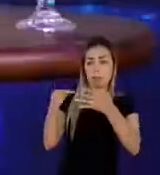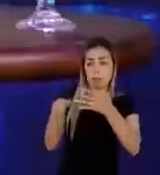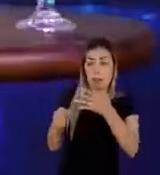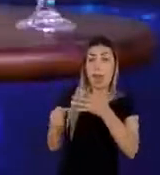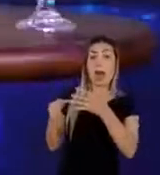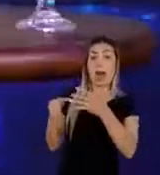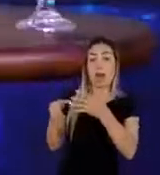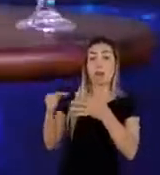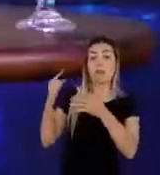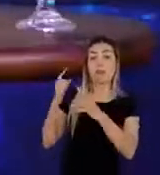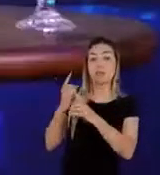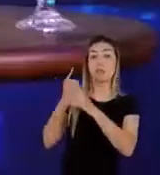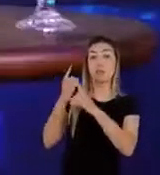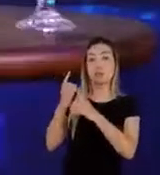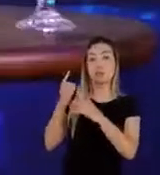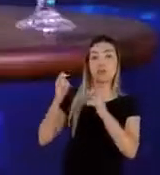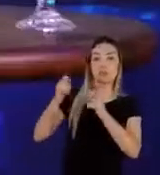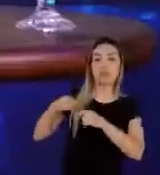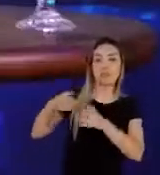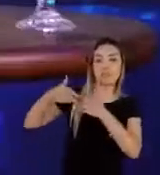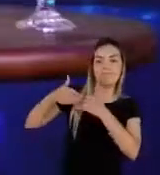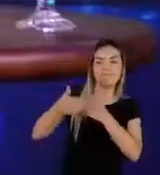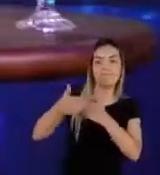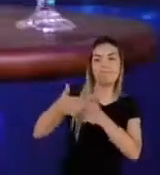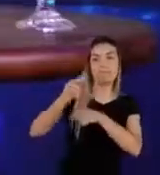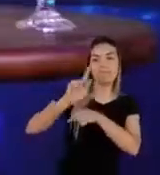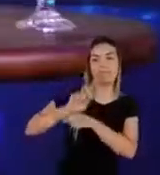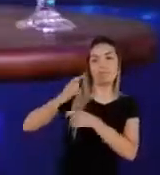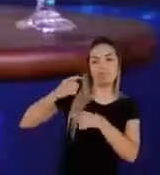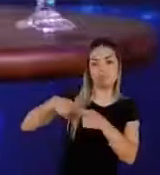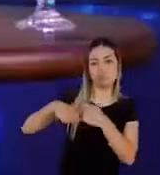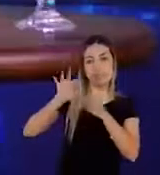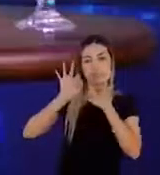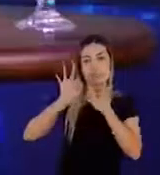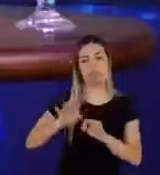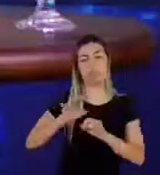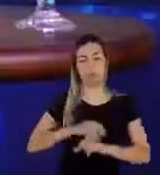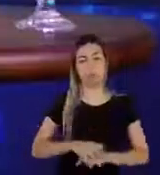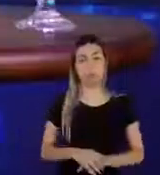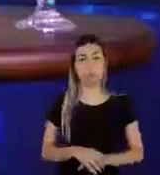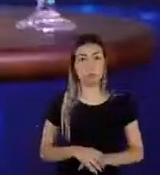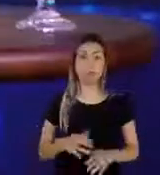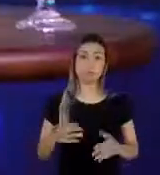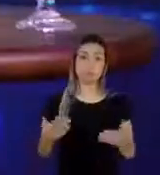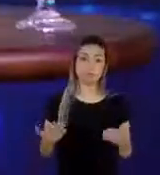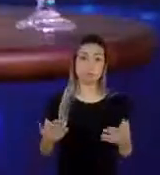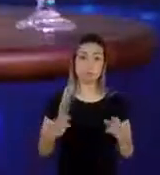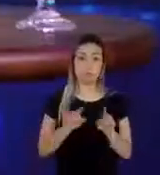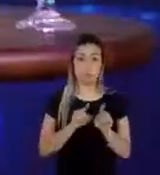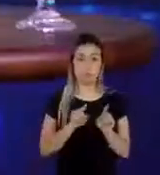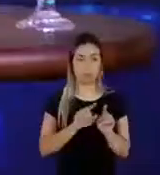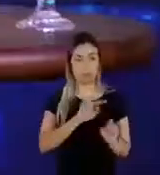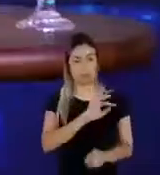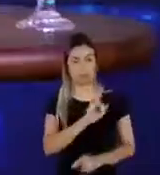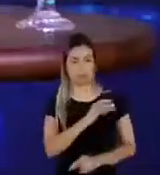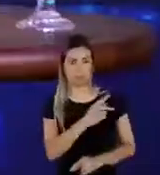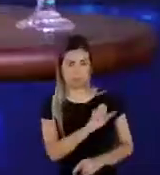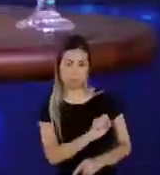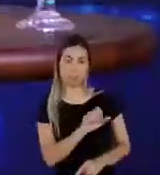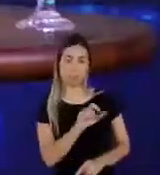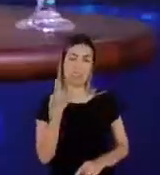também geri-los de uma forma mais adequada. Né? E no caso particularmente das FIPs, como Madureira também